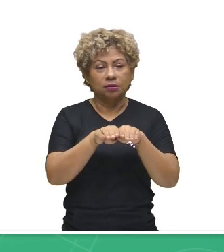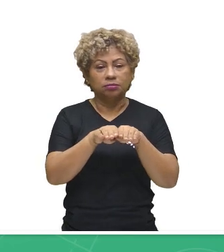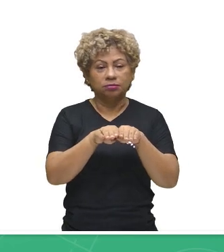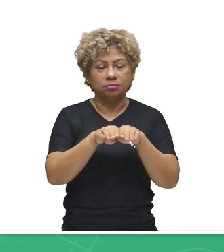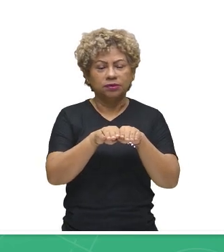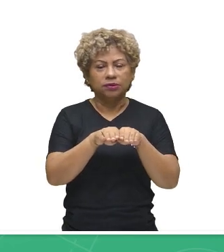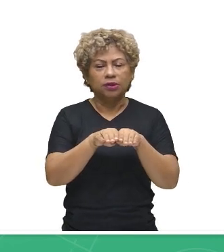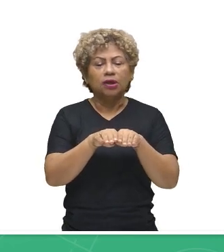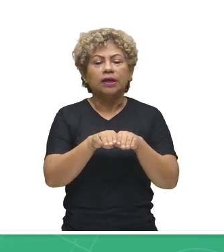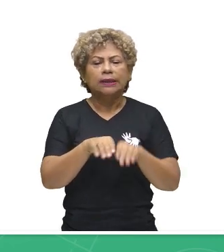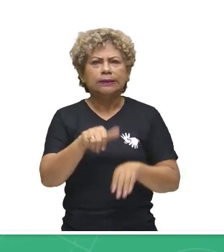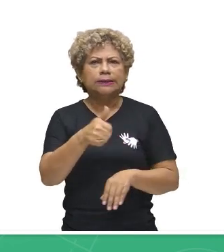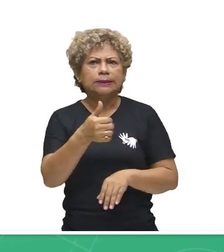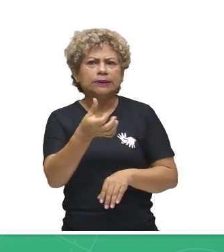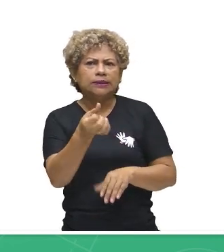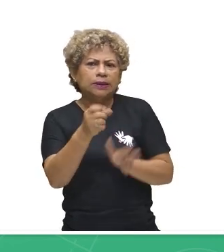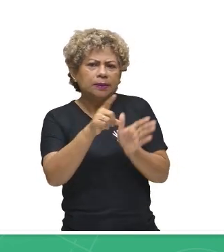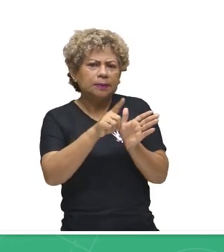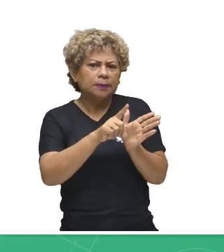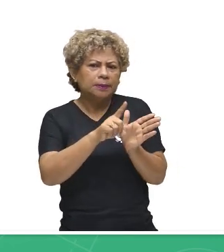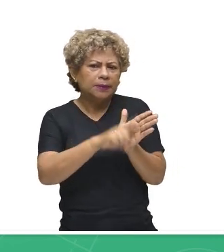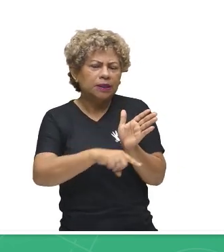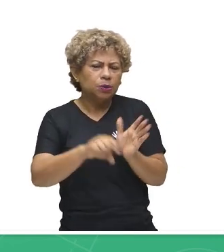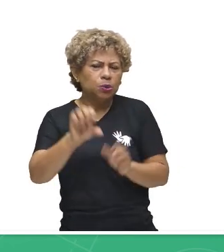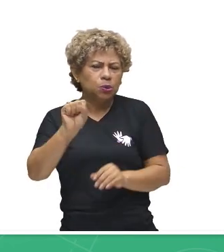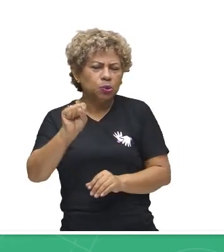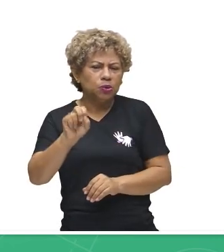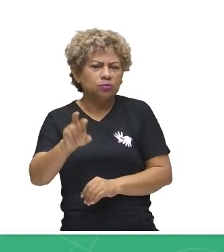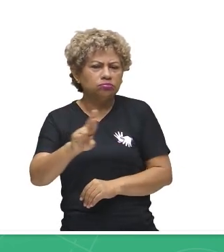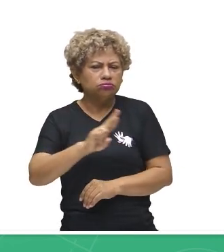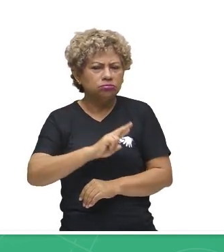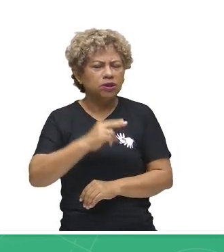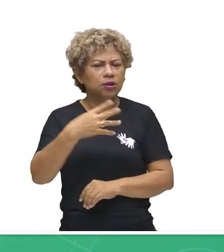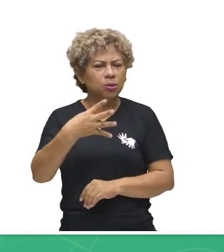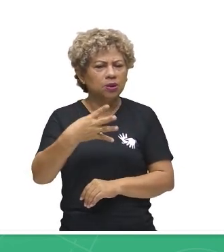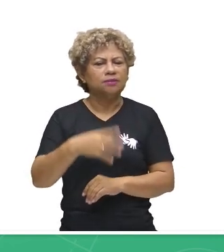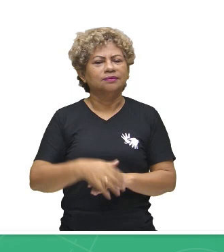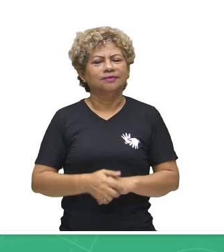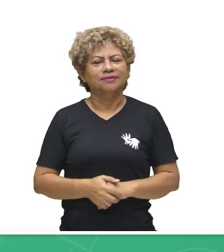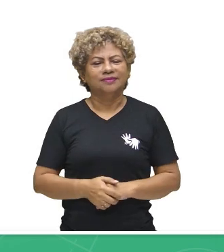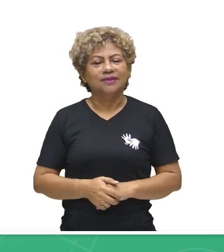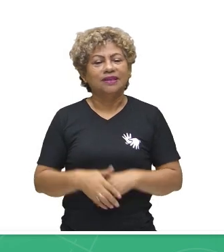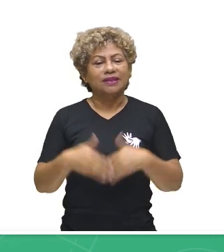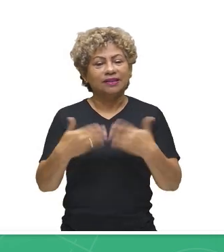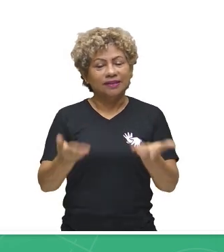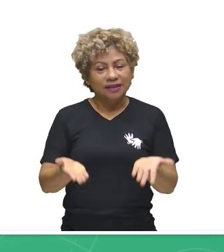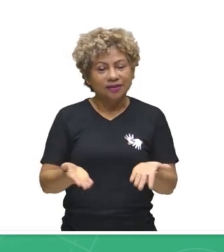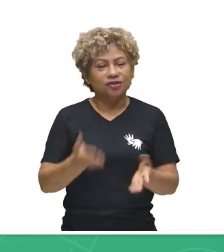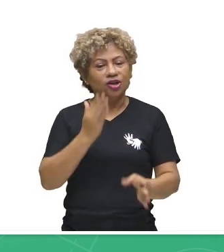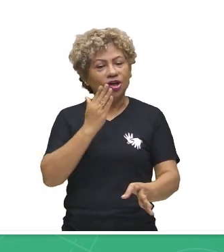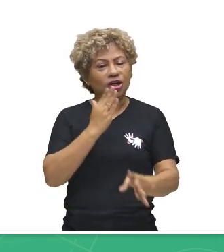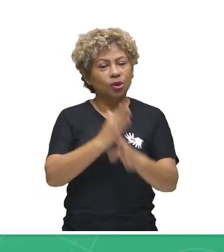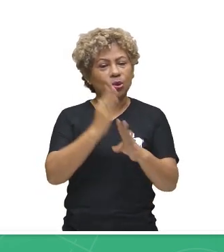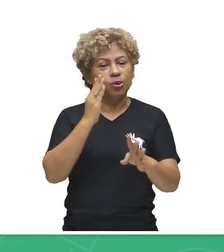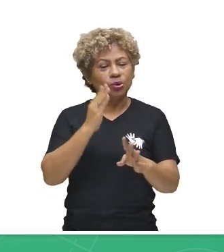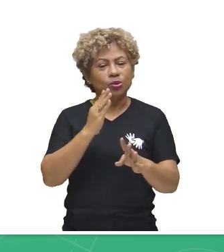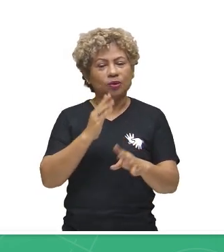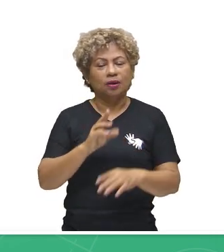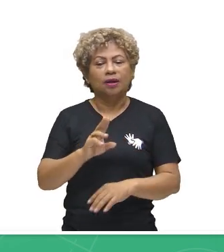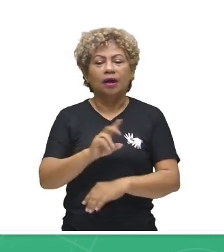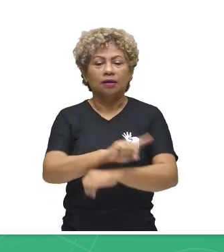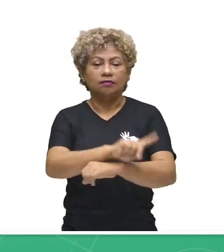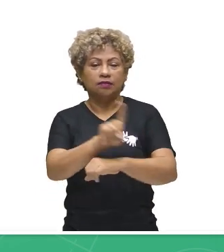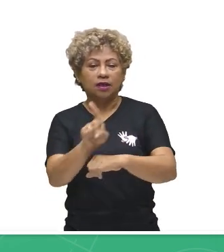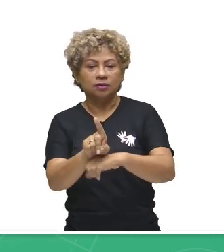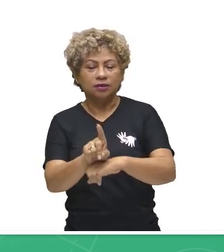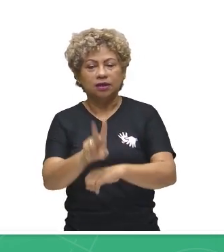8, dividido por 4, dá 2. Como nós temos aqui a nossa resposta. Ó. Velocidade vale 2 metros